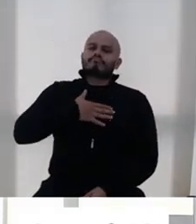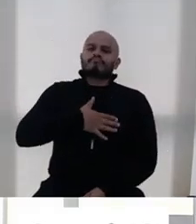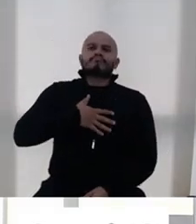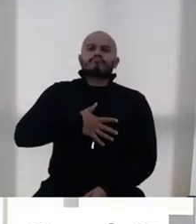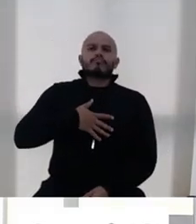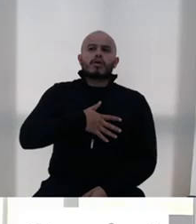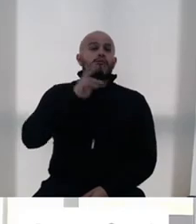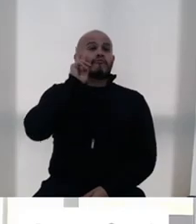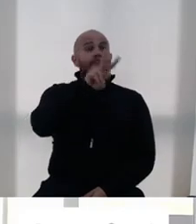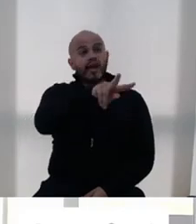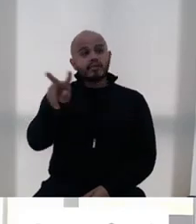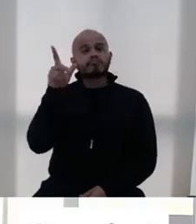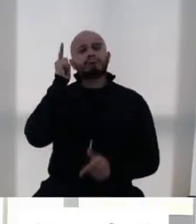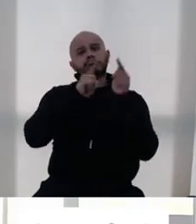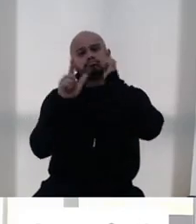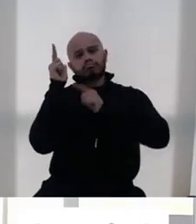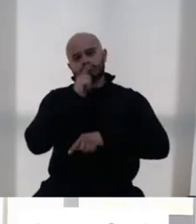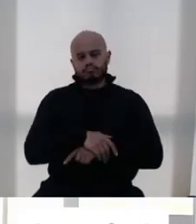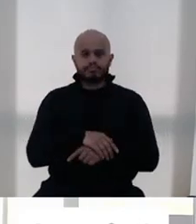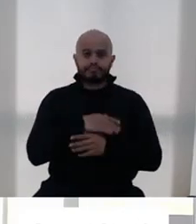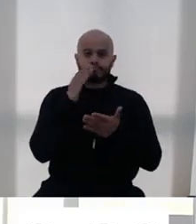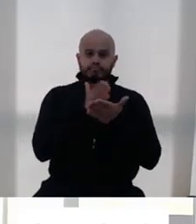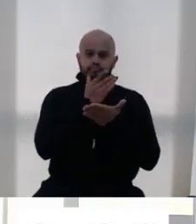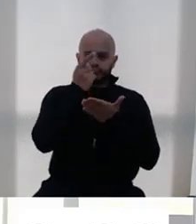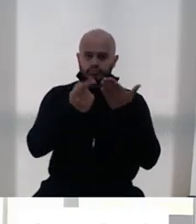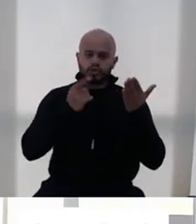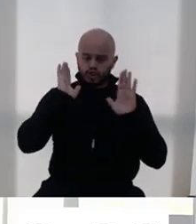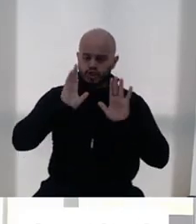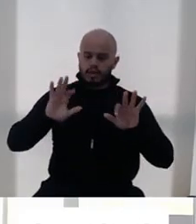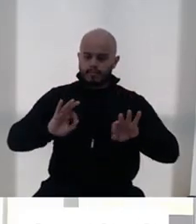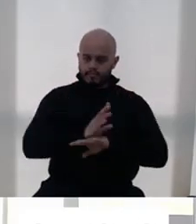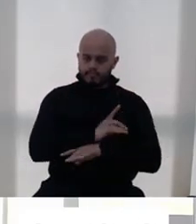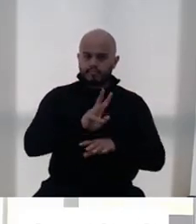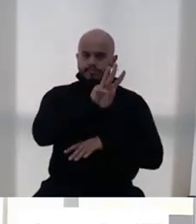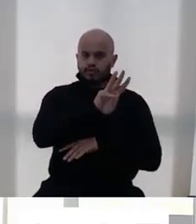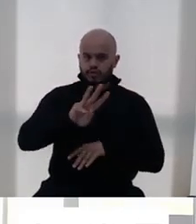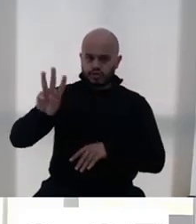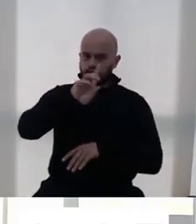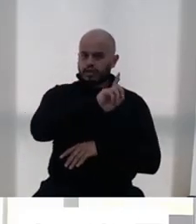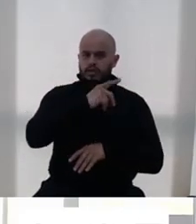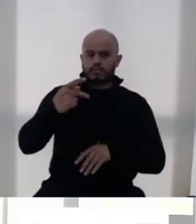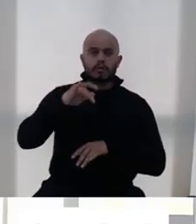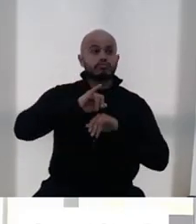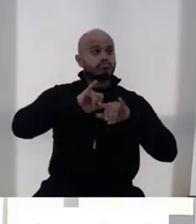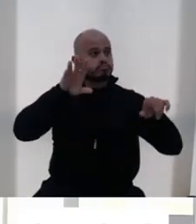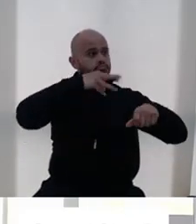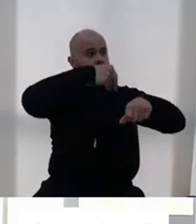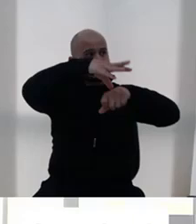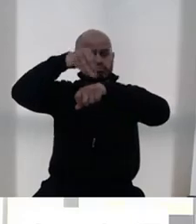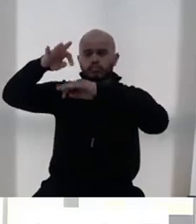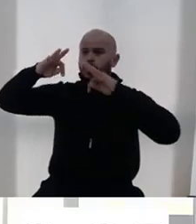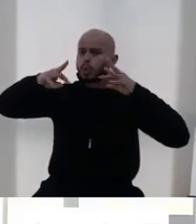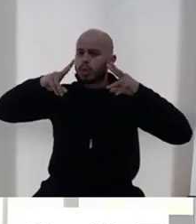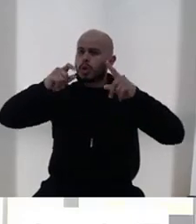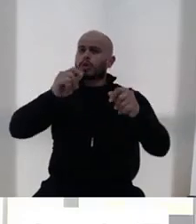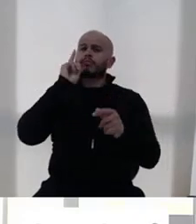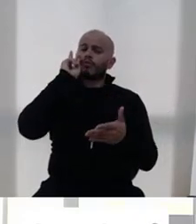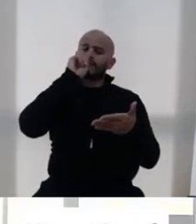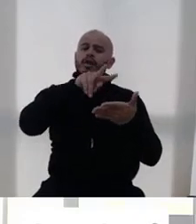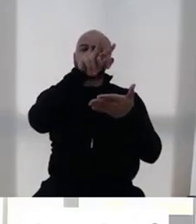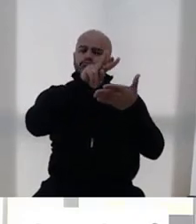avanços conquistados. A cartilha já está disponível no site da Defensoria Pública e recomendamos que todas e todos acessem o material